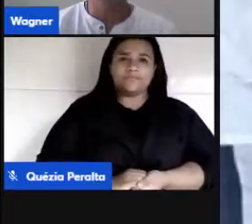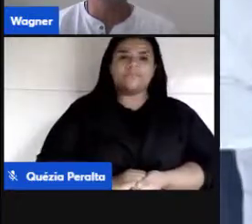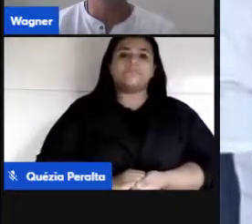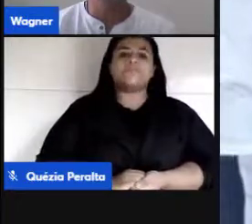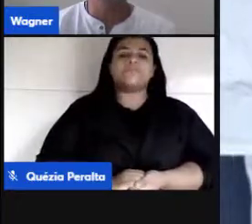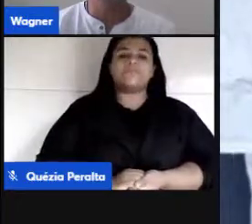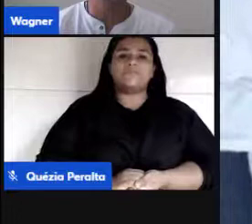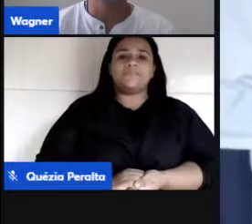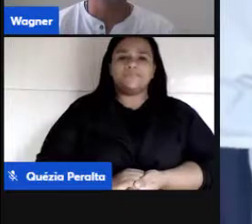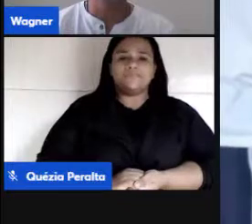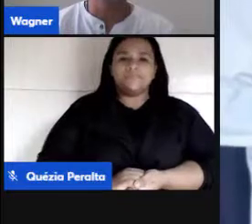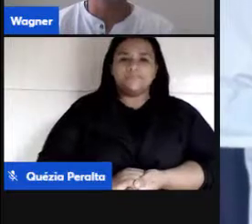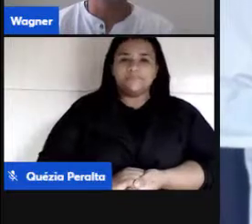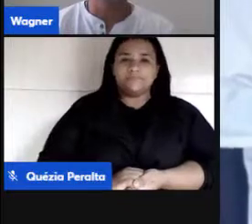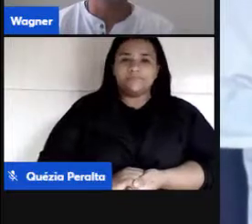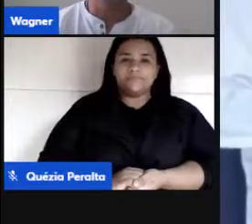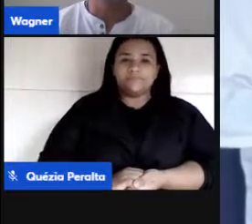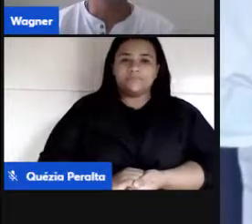isso,